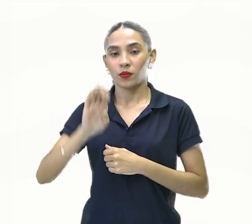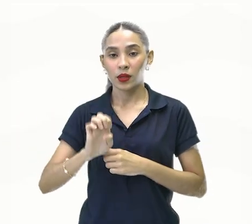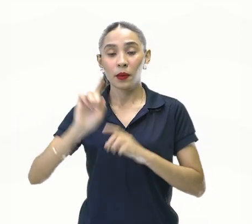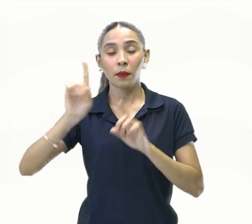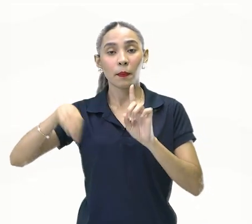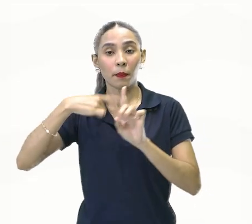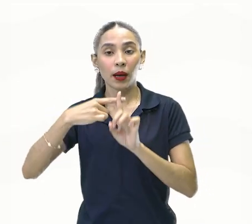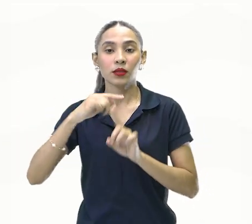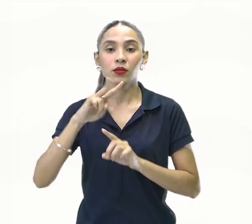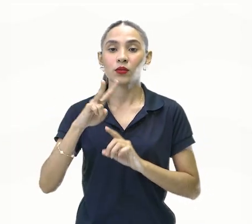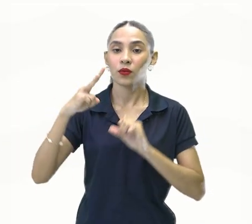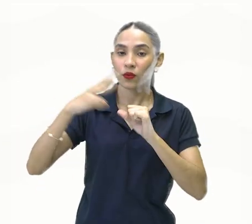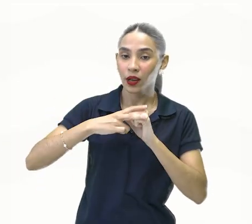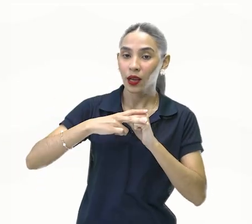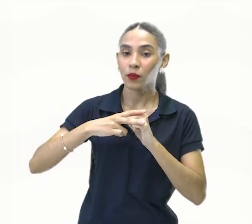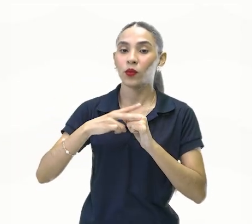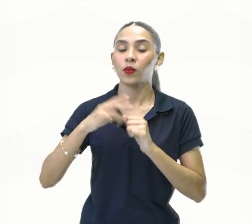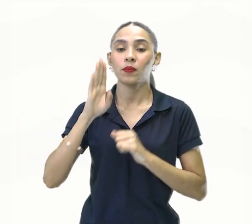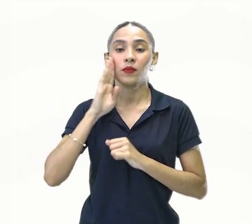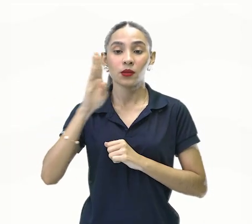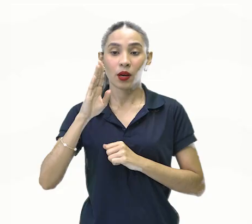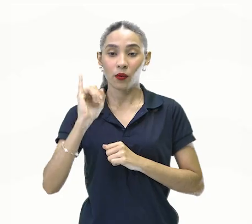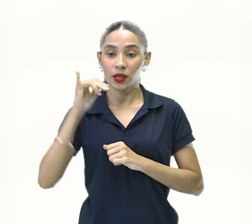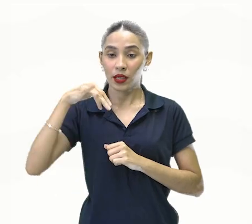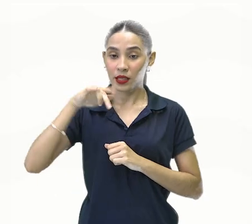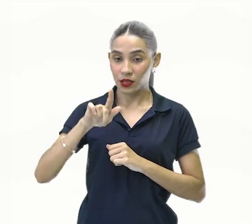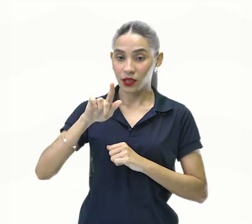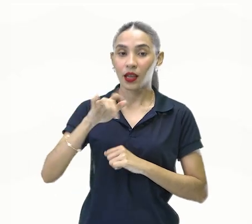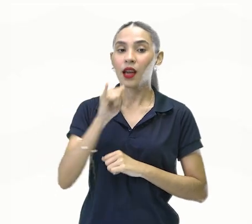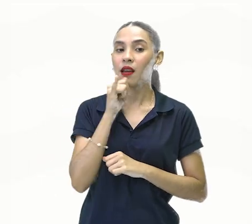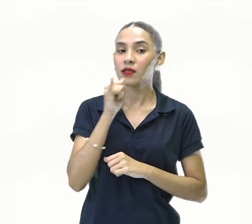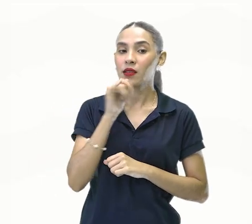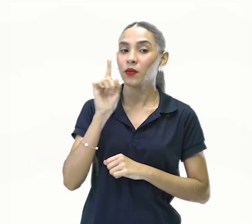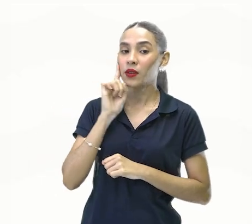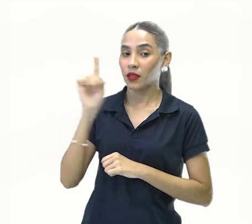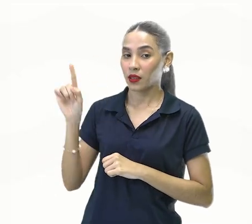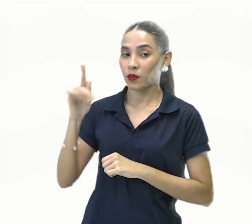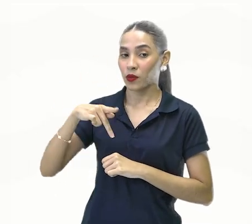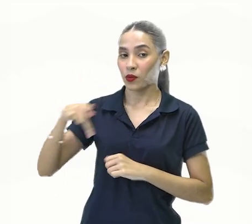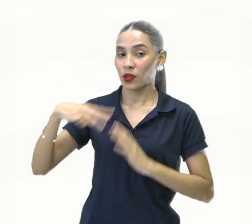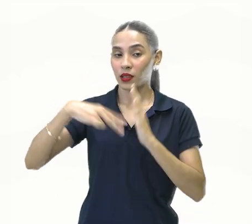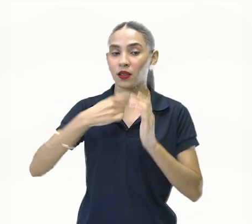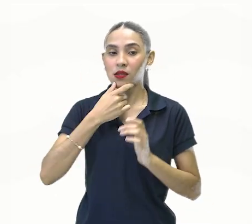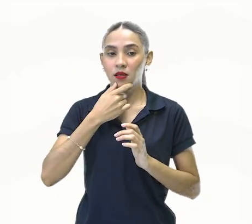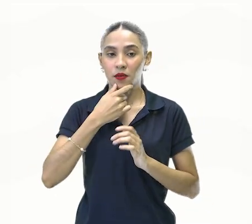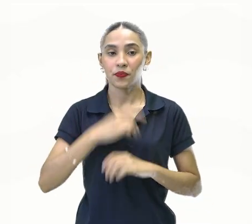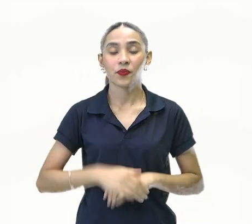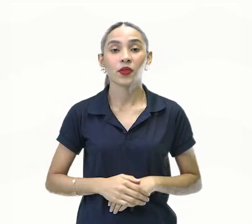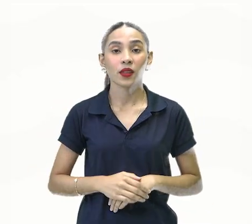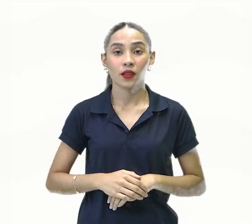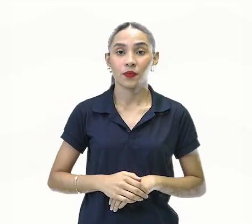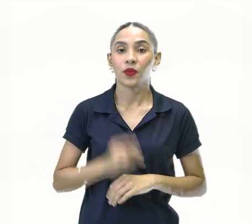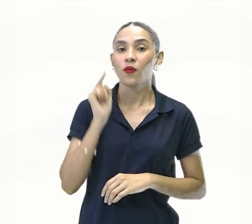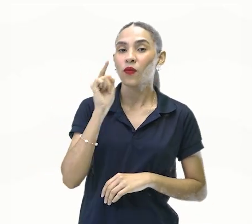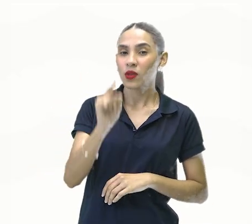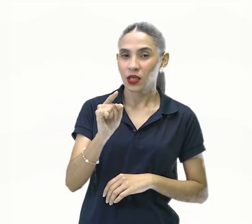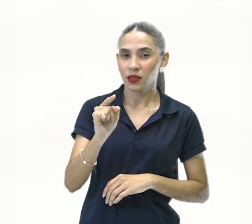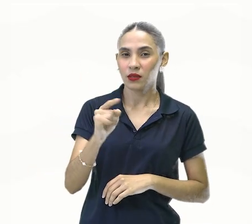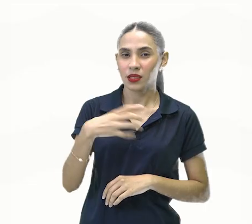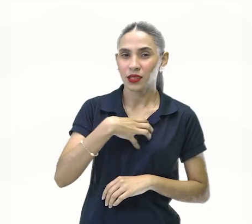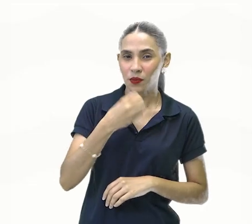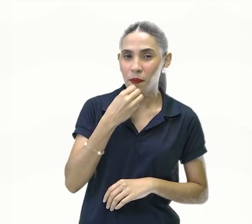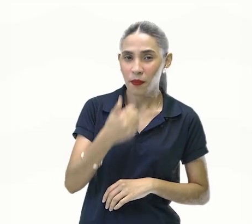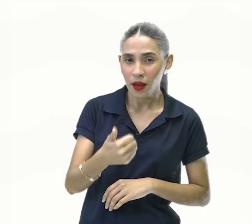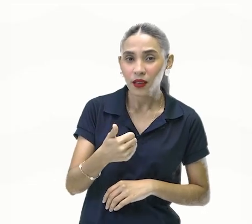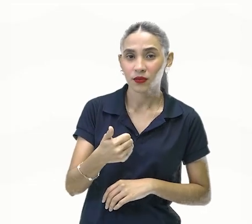ing e o question mark aqui. Olha o exemplo. Have you been feeling okay? Você tem se sentido bem? Você,